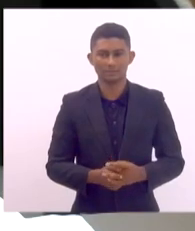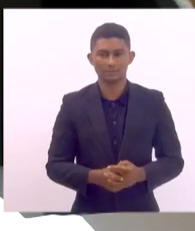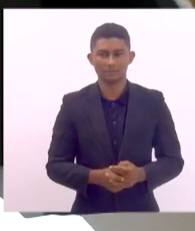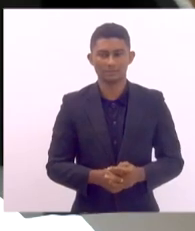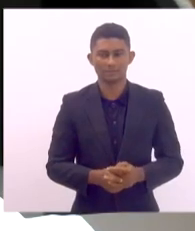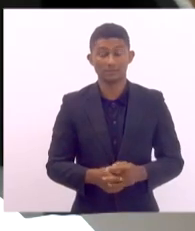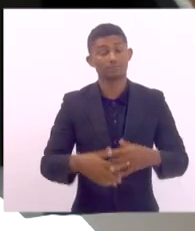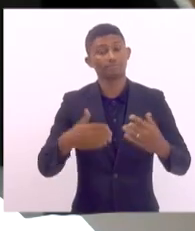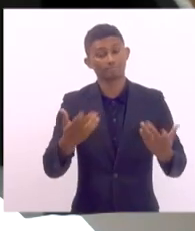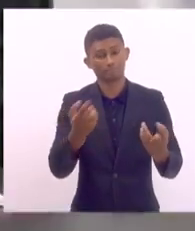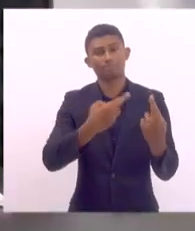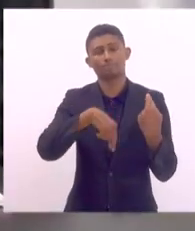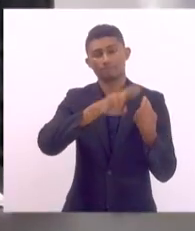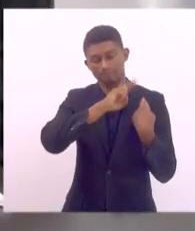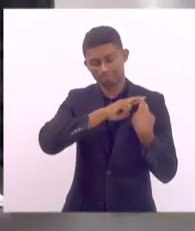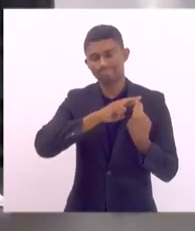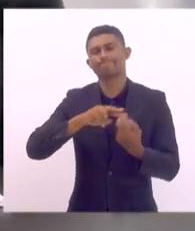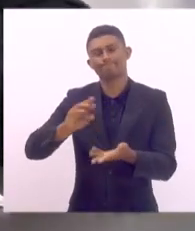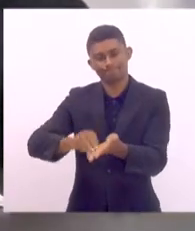uma